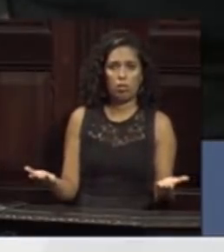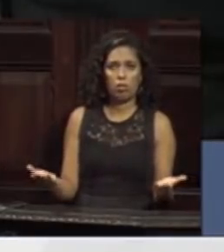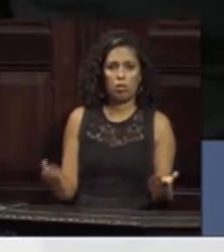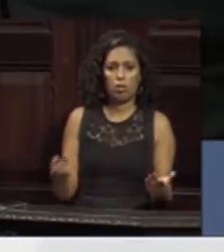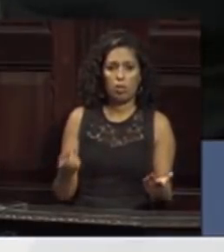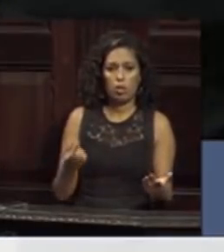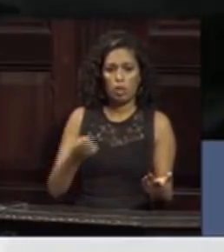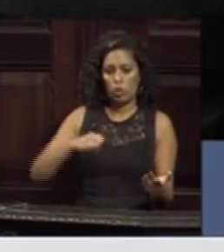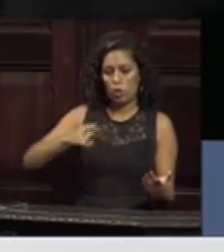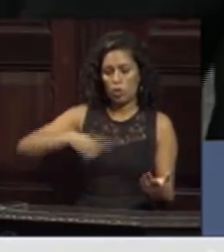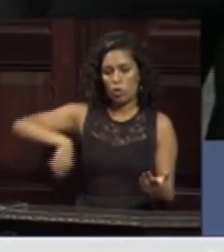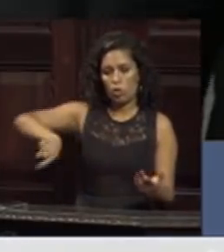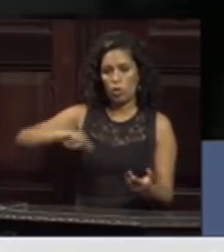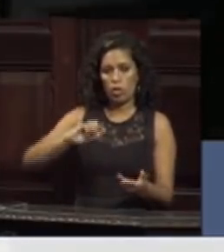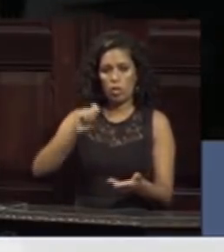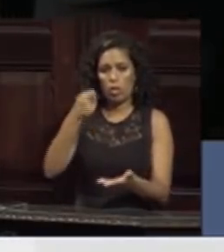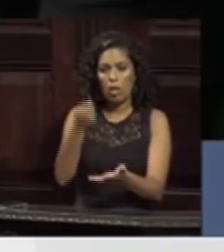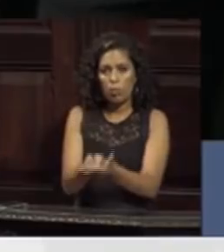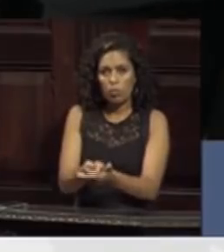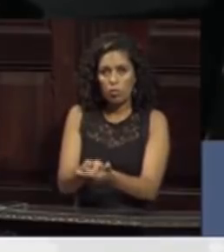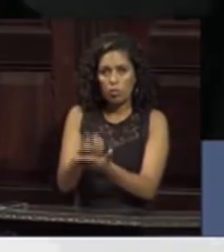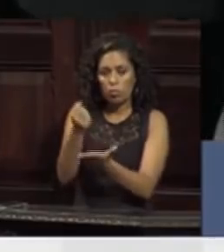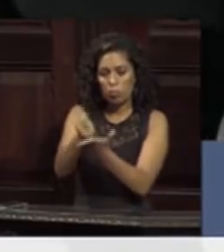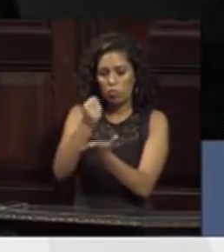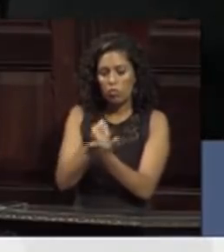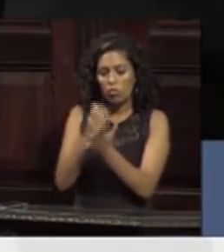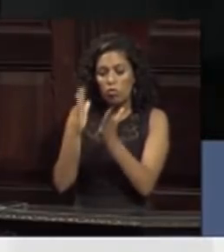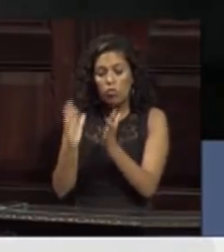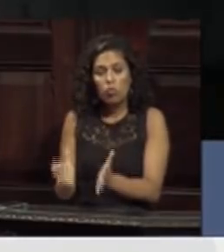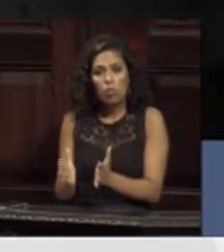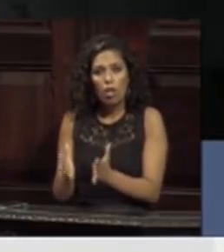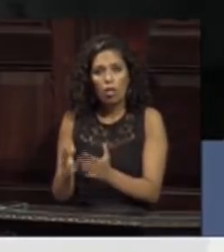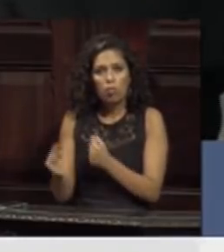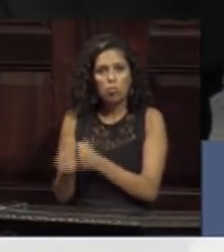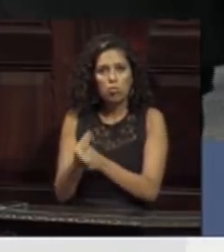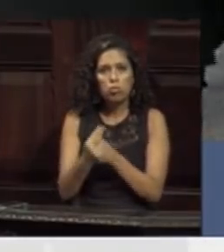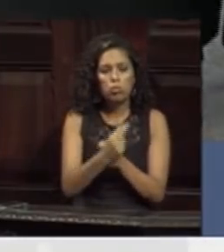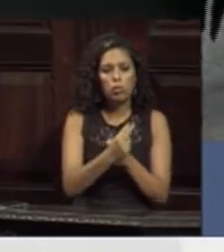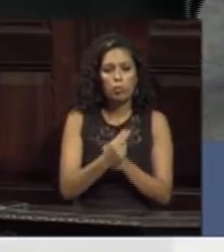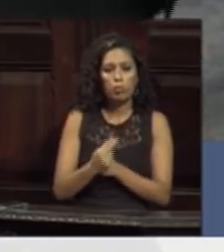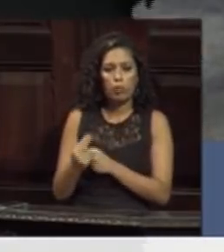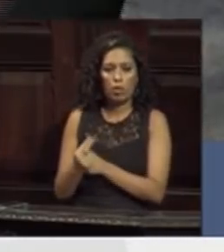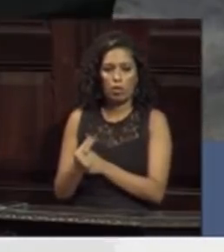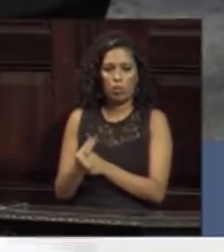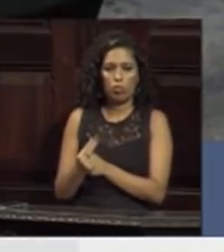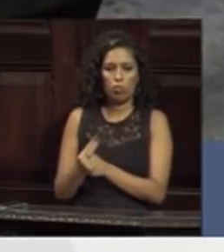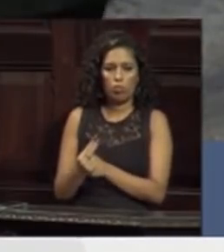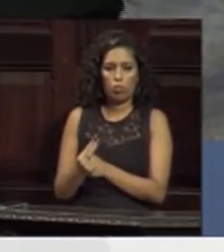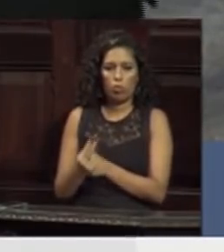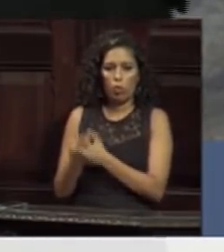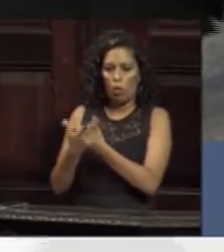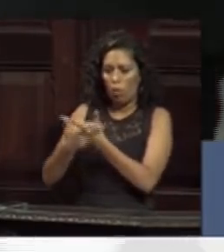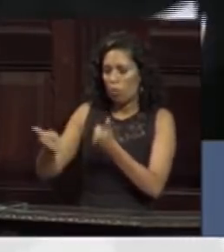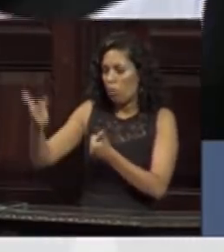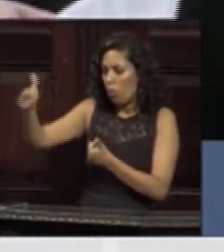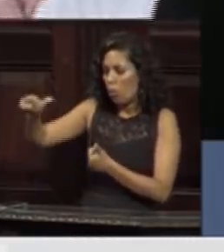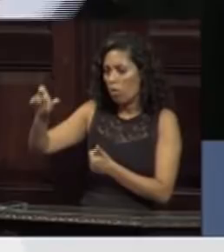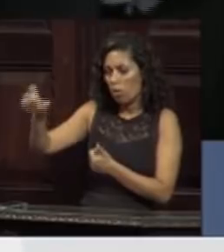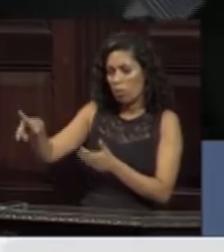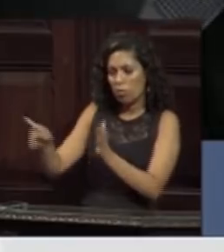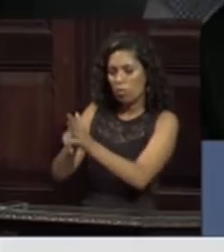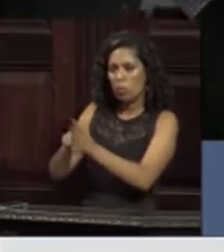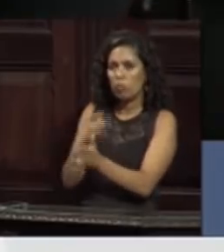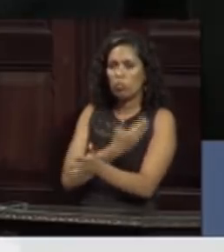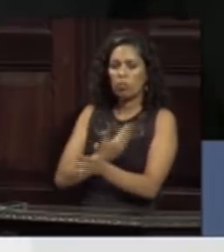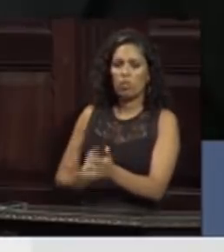aprovamos o empréstimo, agora nós queremos ser o avalista desse empréstimo. Quando mandar para cá, com a forma, da forma que... Aí nós viramos aqui